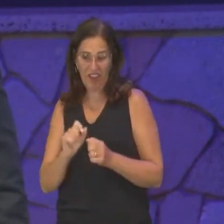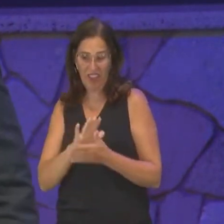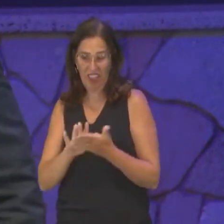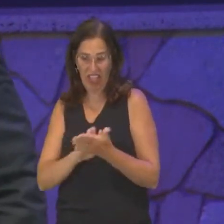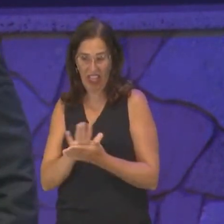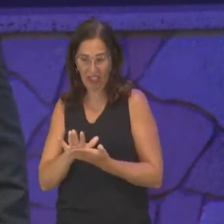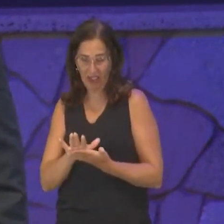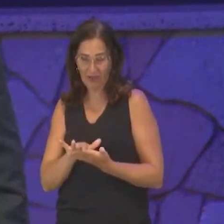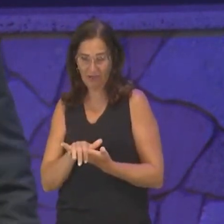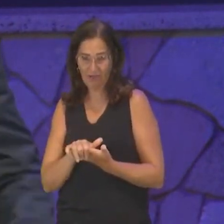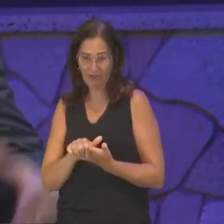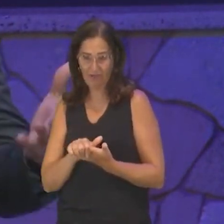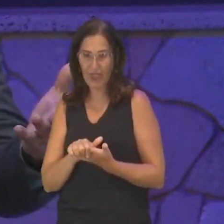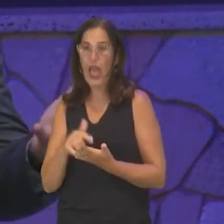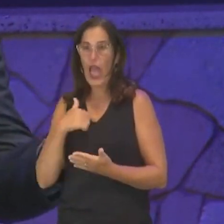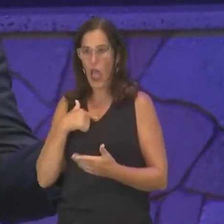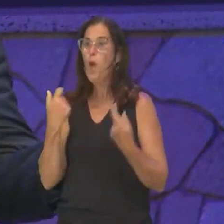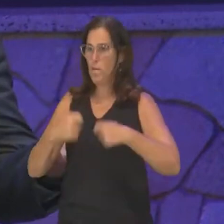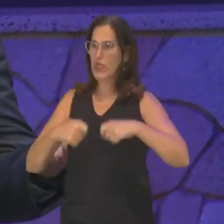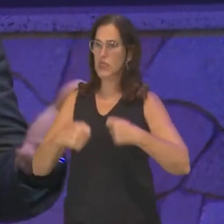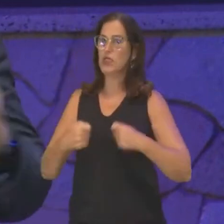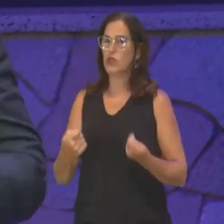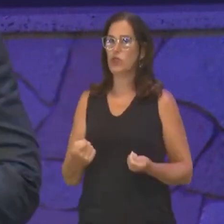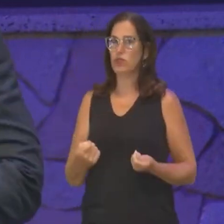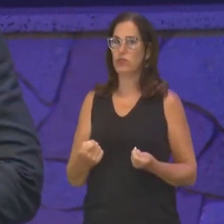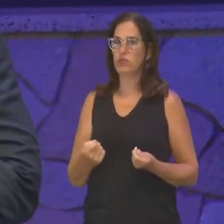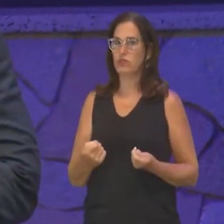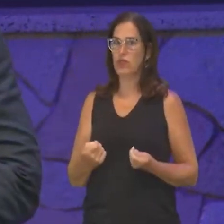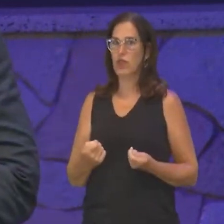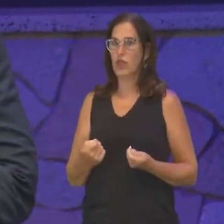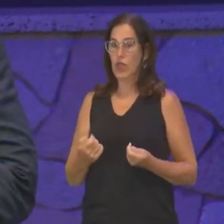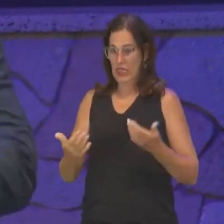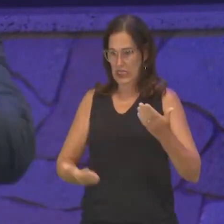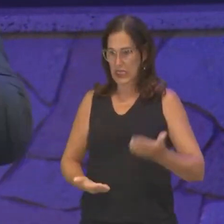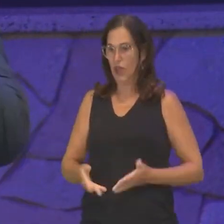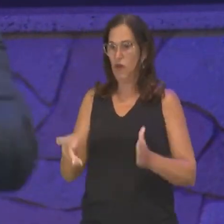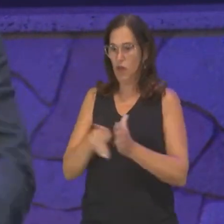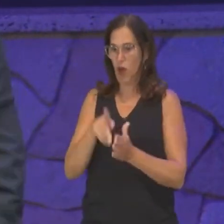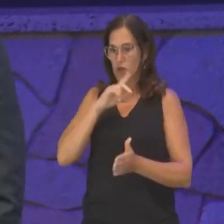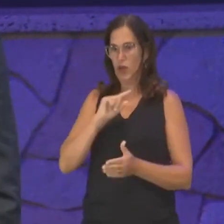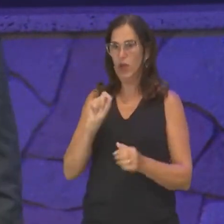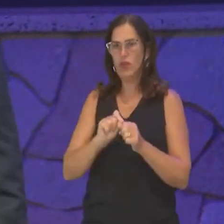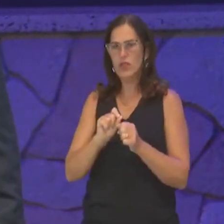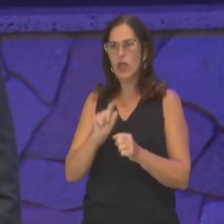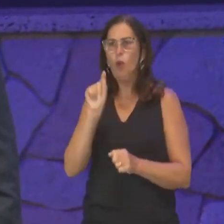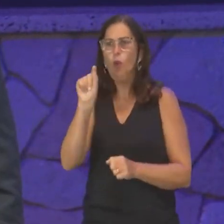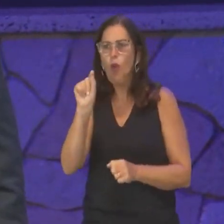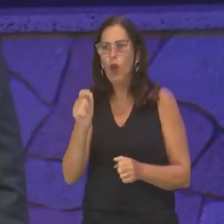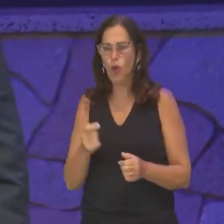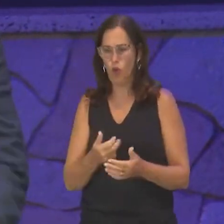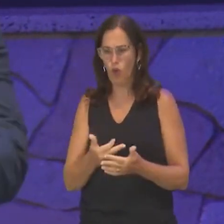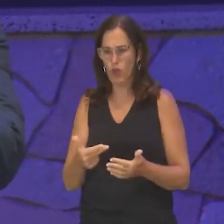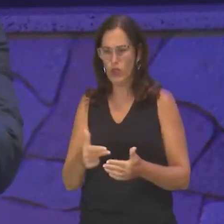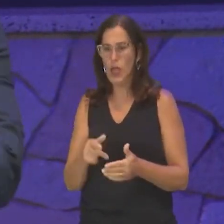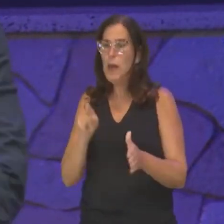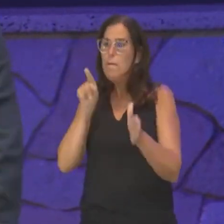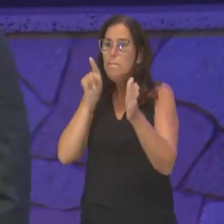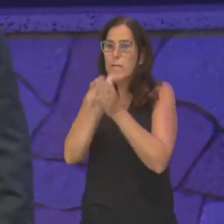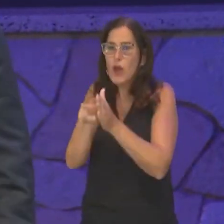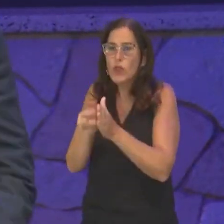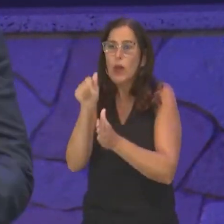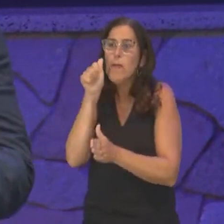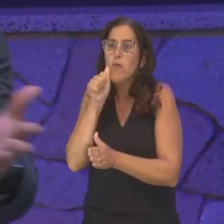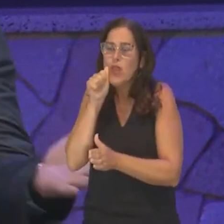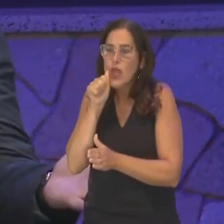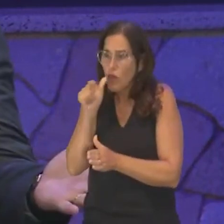prática, eu preciso, como servo do Senhor, fazer pelo menos uma coisa. Perguntar para aquela